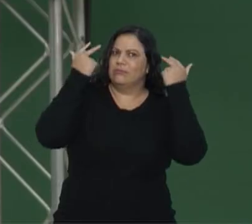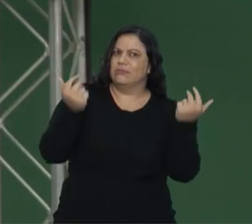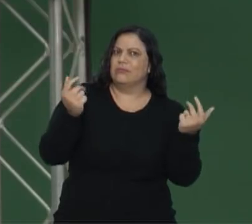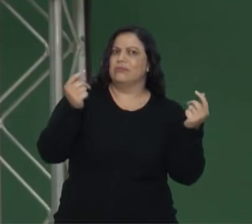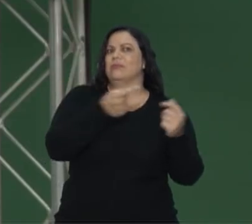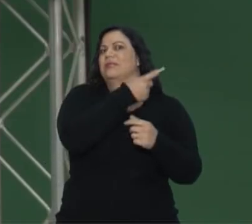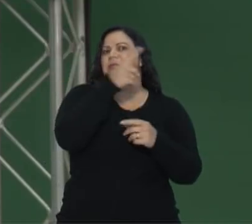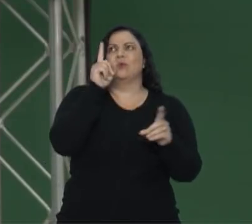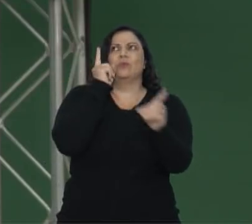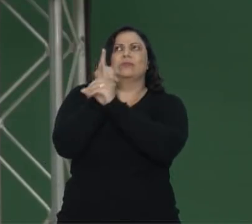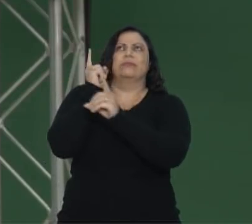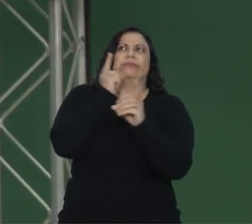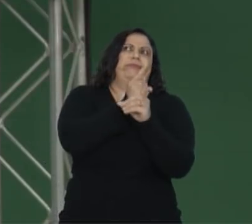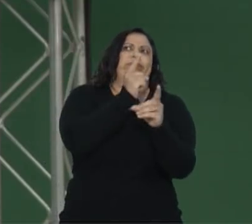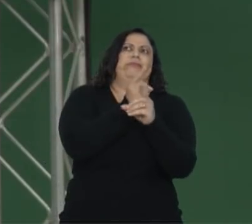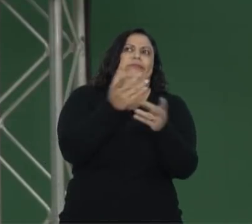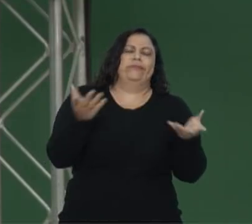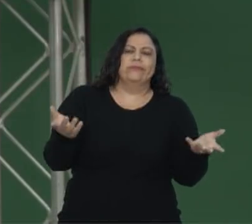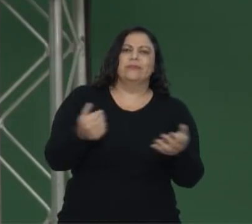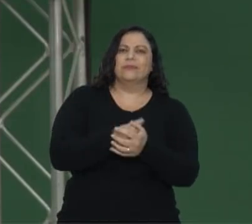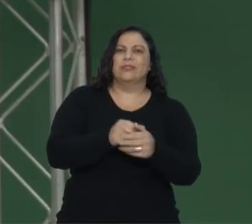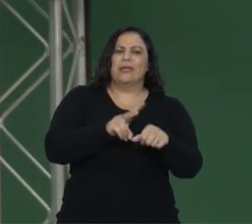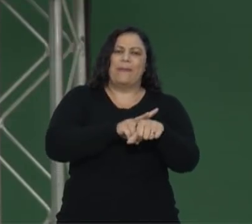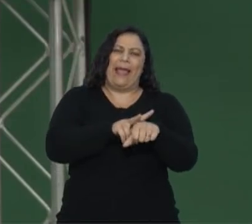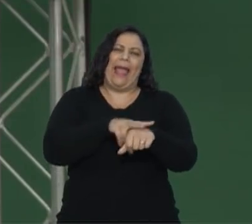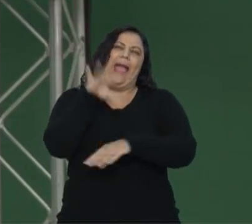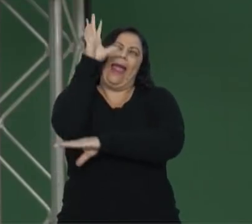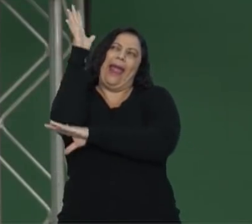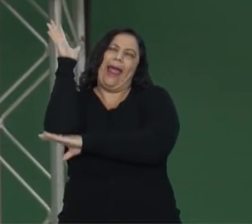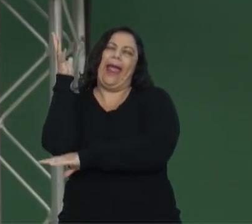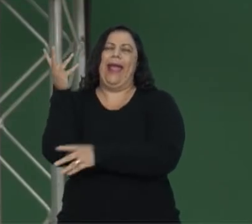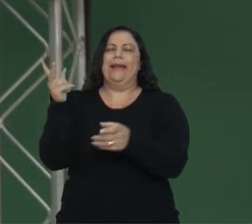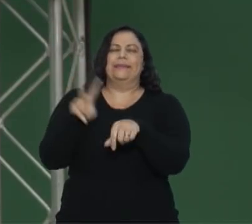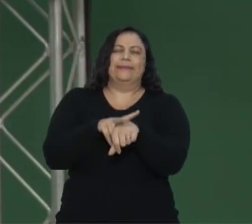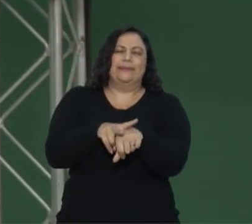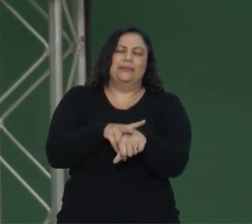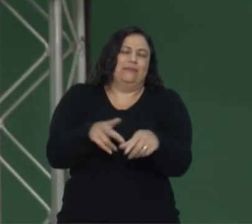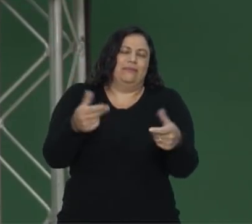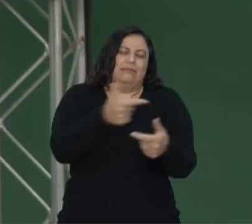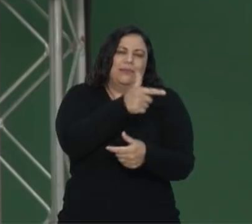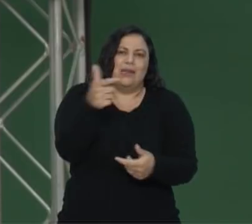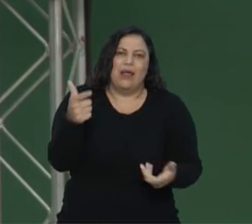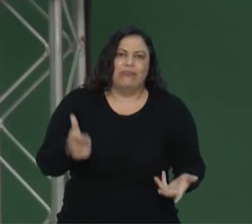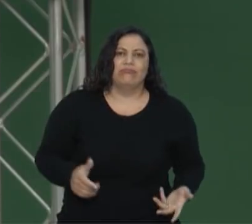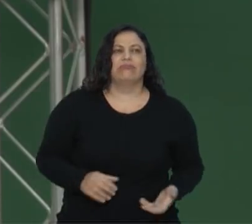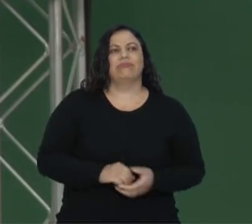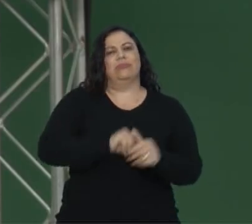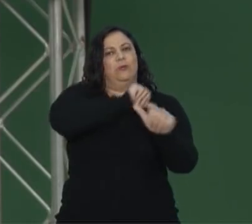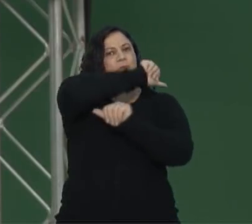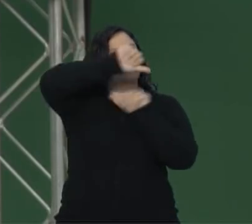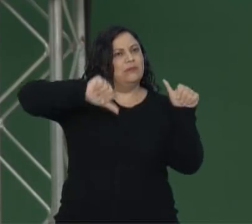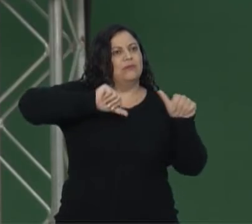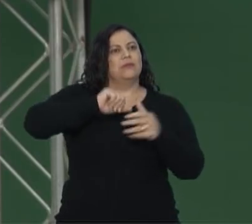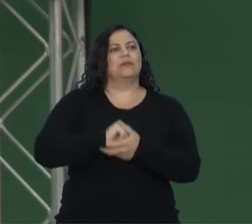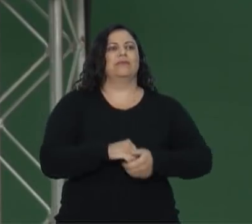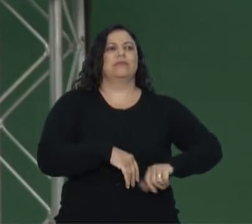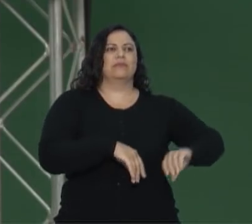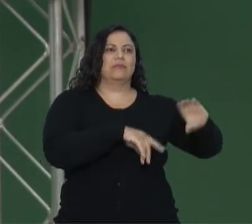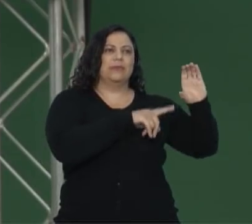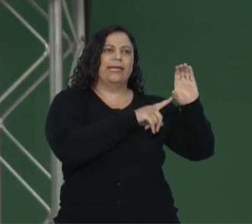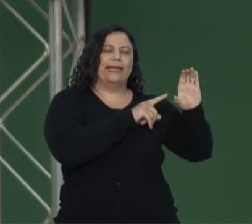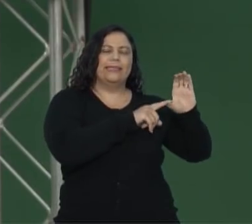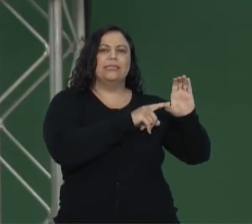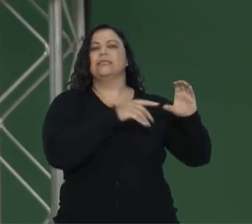encontro um pé de vidro, uma árvore com vidros, colho vidros. Não, tem toda uma transformação. Não é também jaqueta